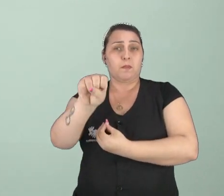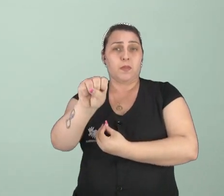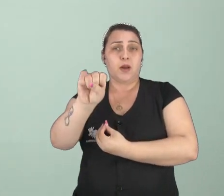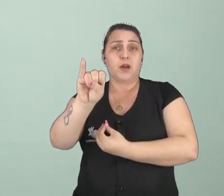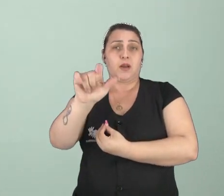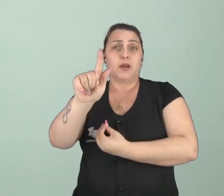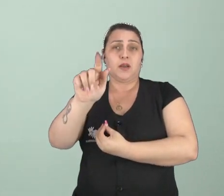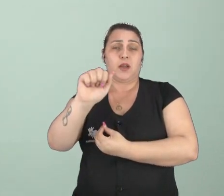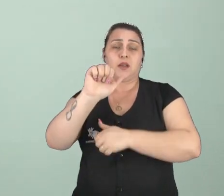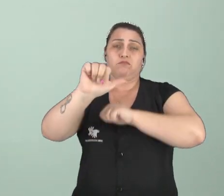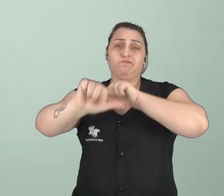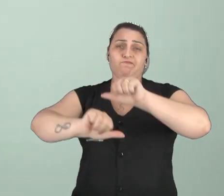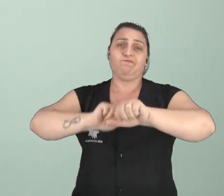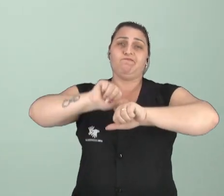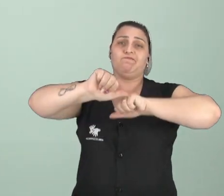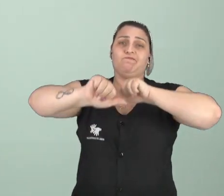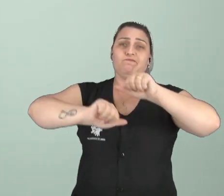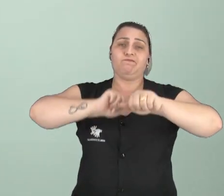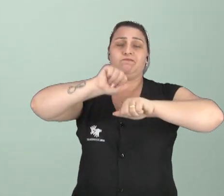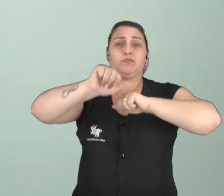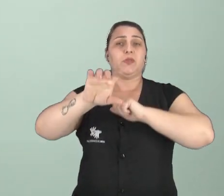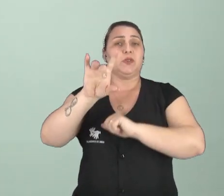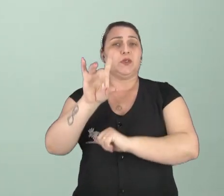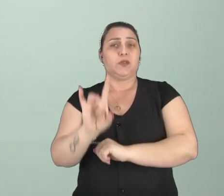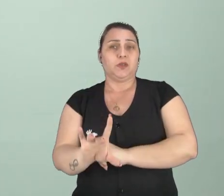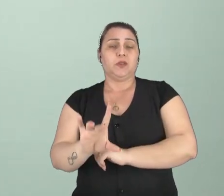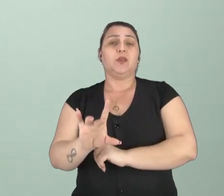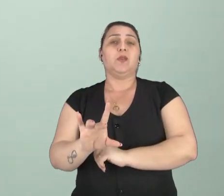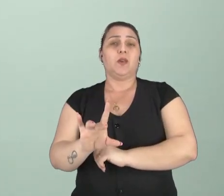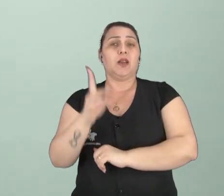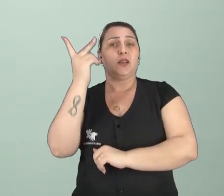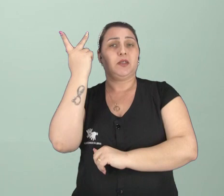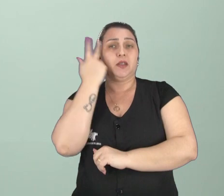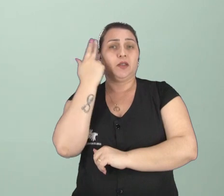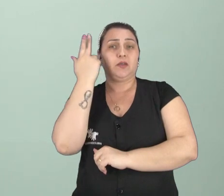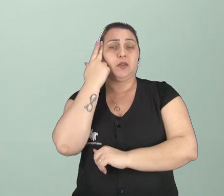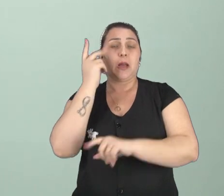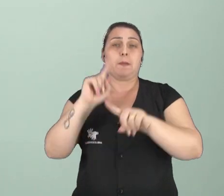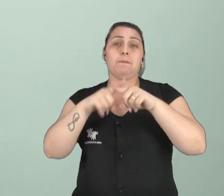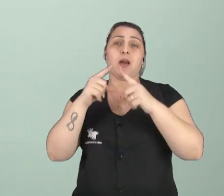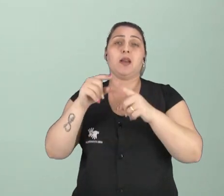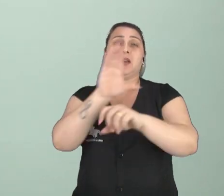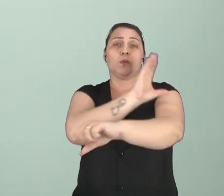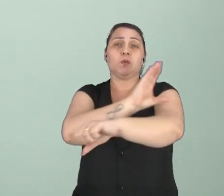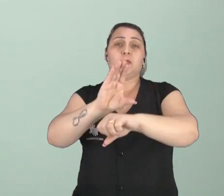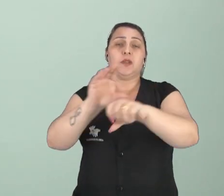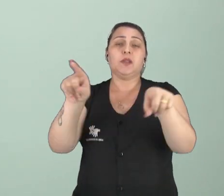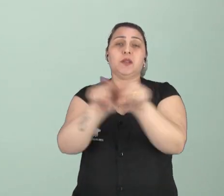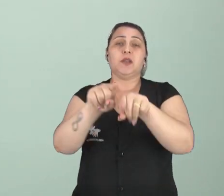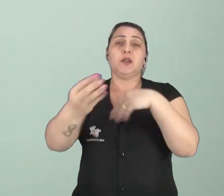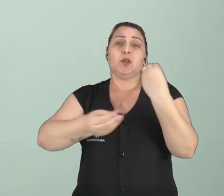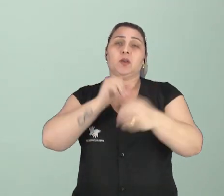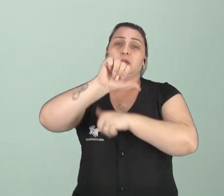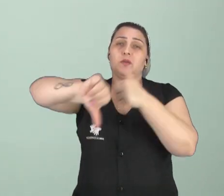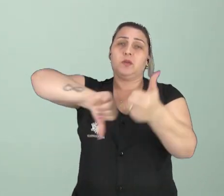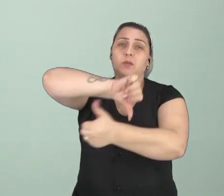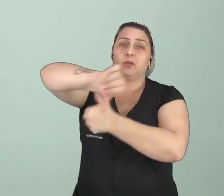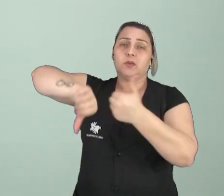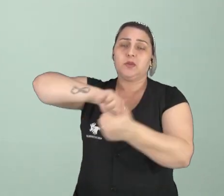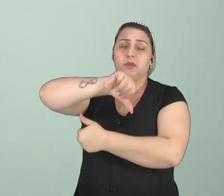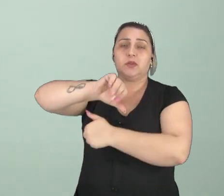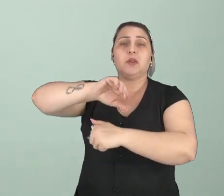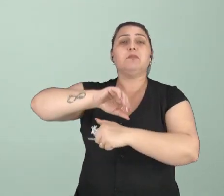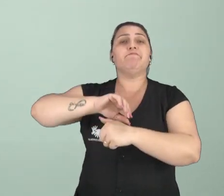elas se transformaram, certo? Não só as paisagens naturais, mas também as culturais. Como que elas vão se transformando ao longo